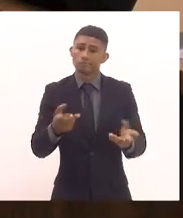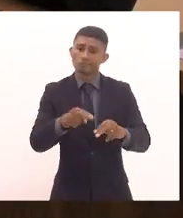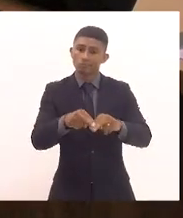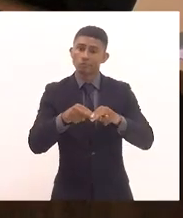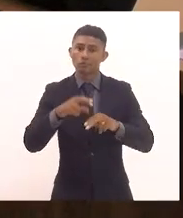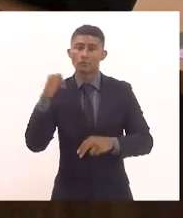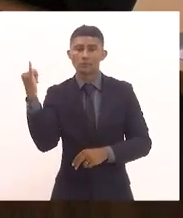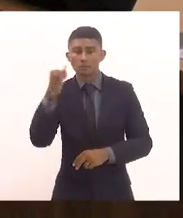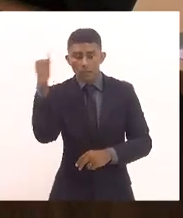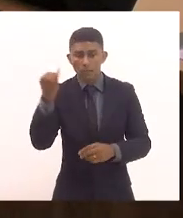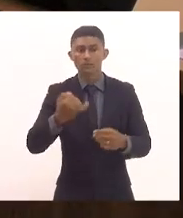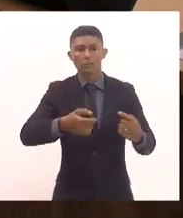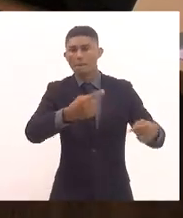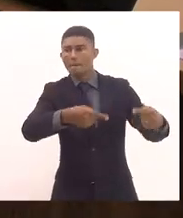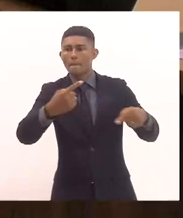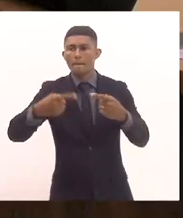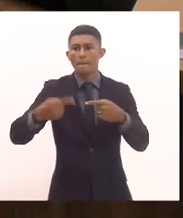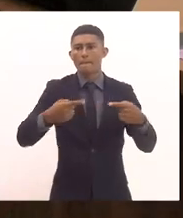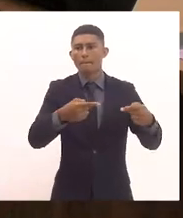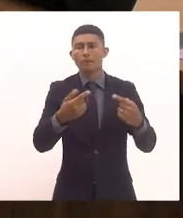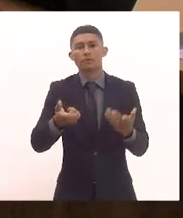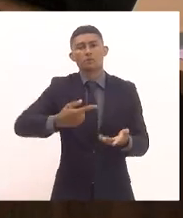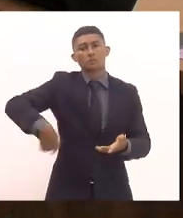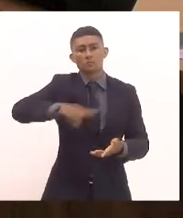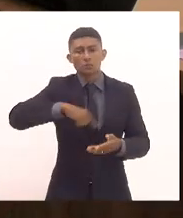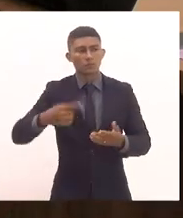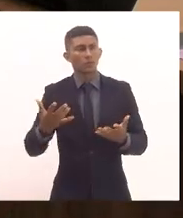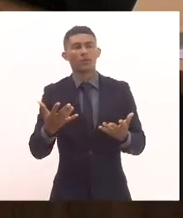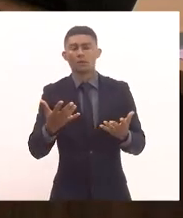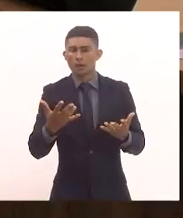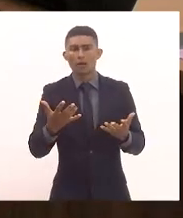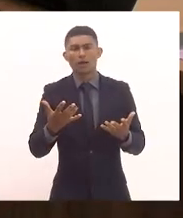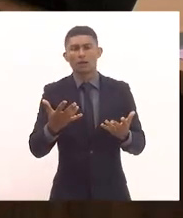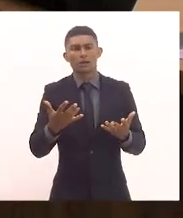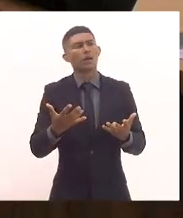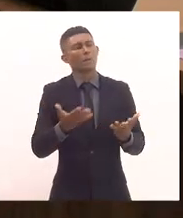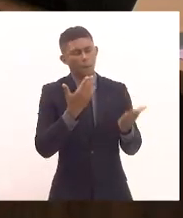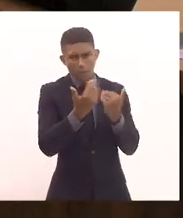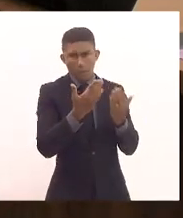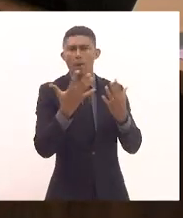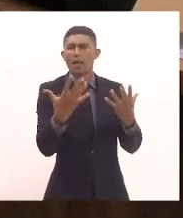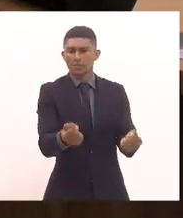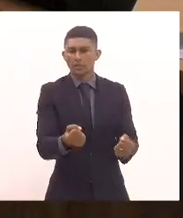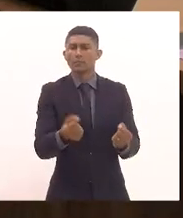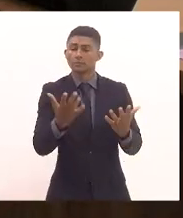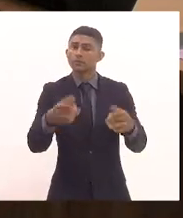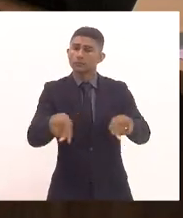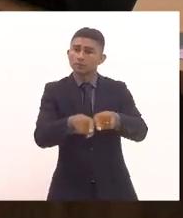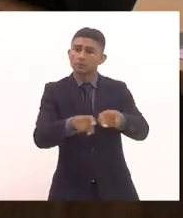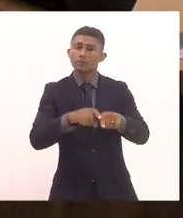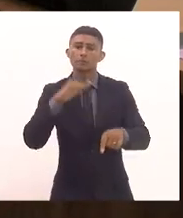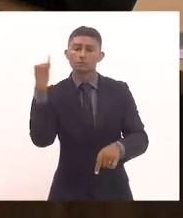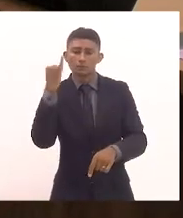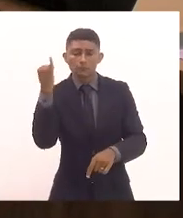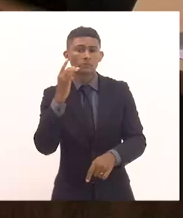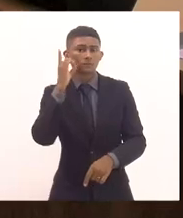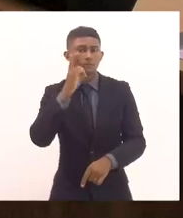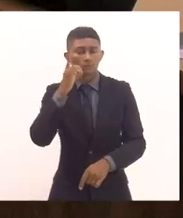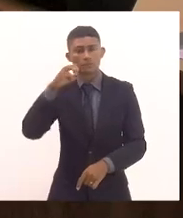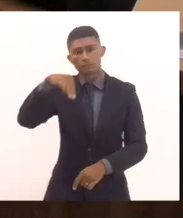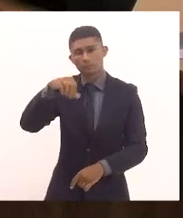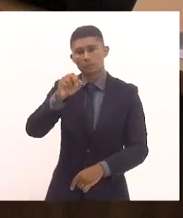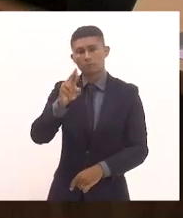o debate, e nós não abrimos mão de fazer o debate, mas dialogando com a deputada Marta Rocha, que